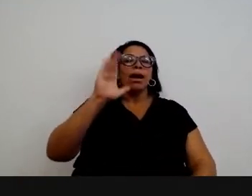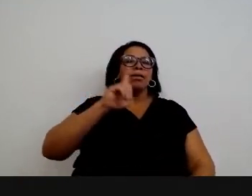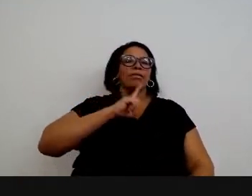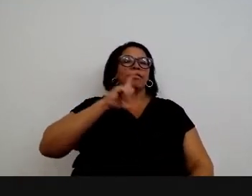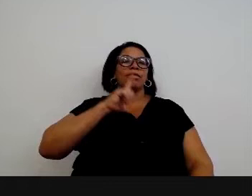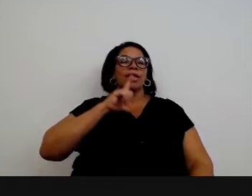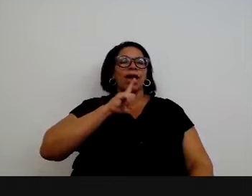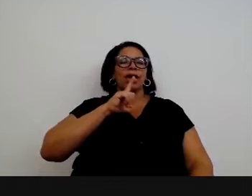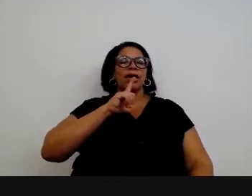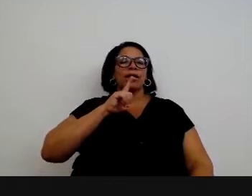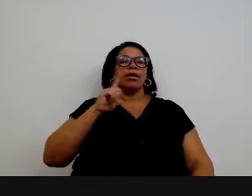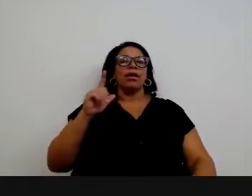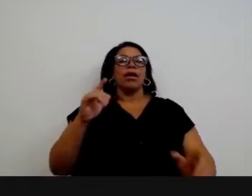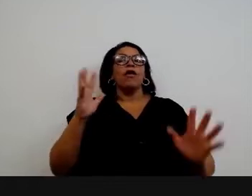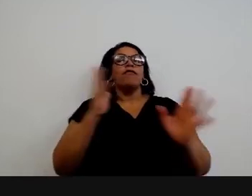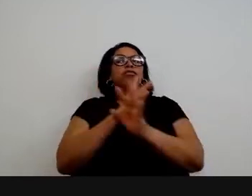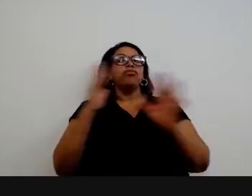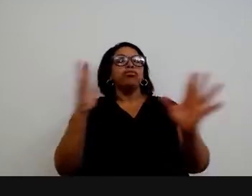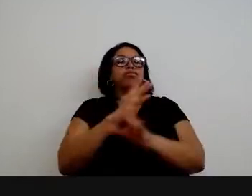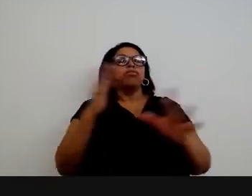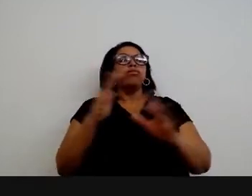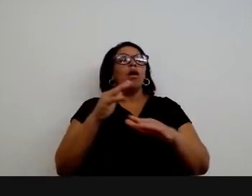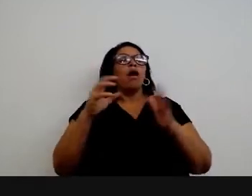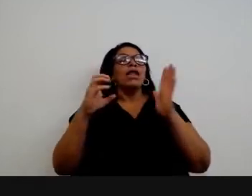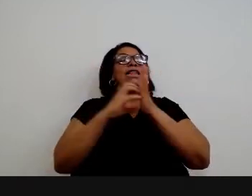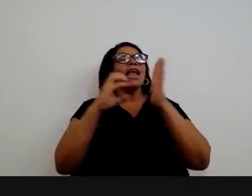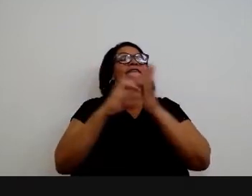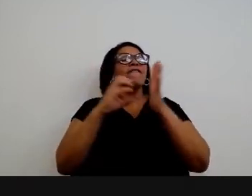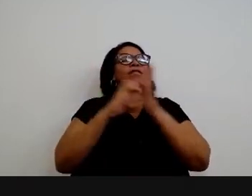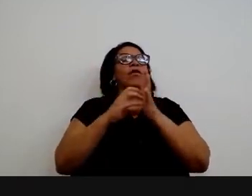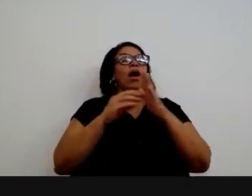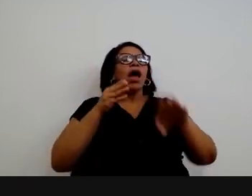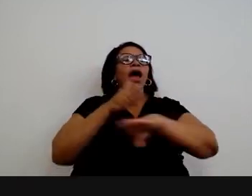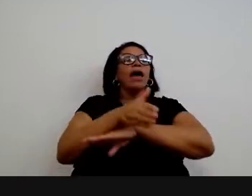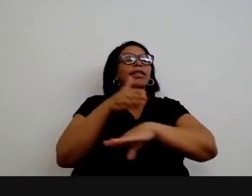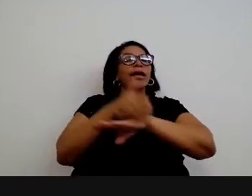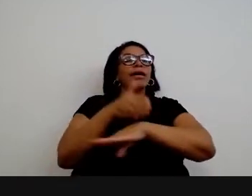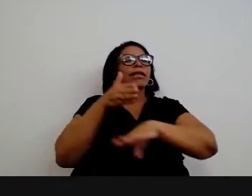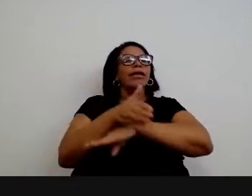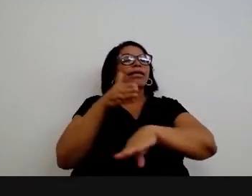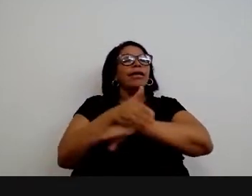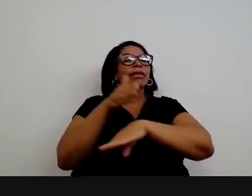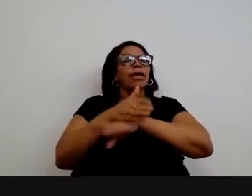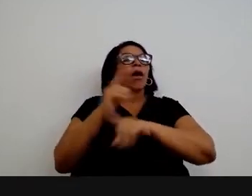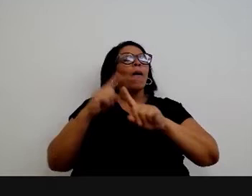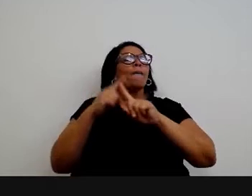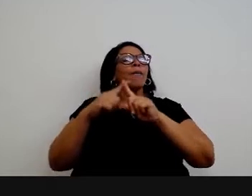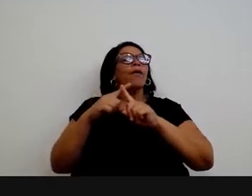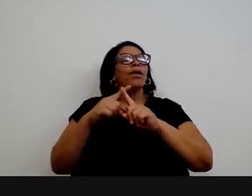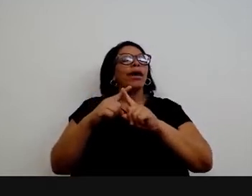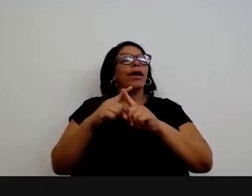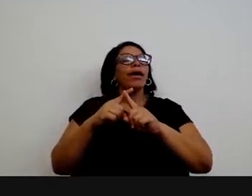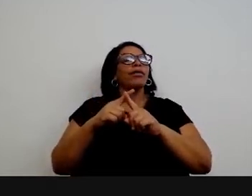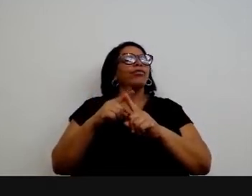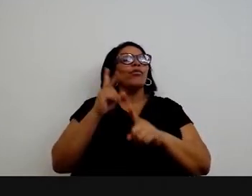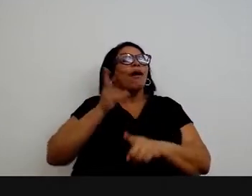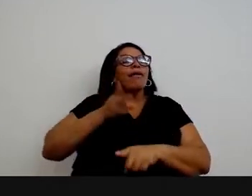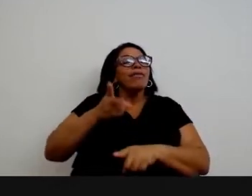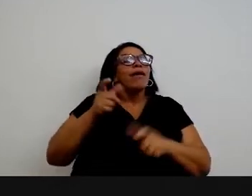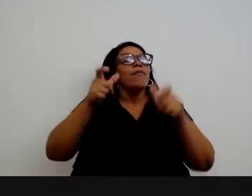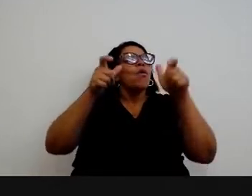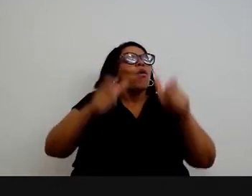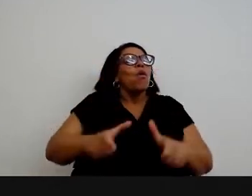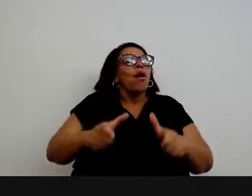tem circulação de servidores. É onde mais gente passa porque não é efetiva daquele